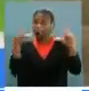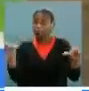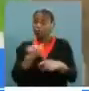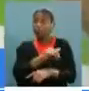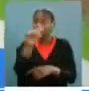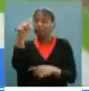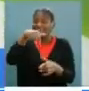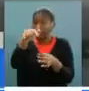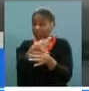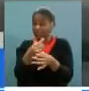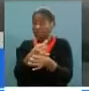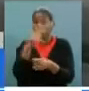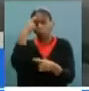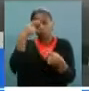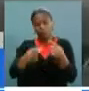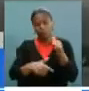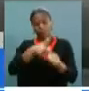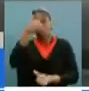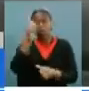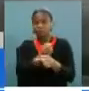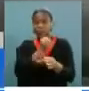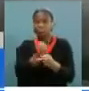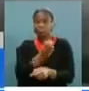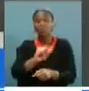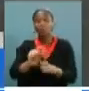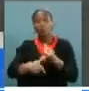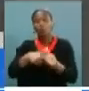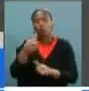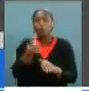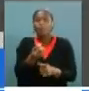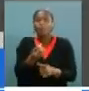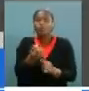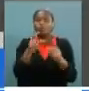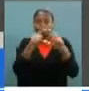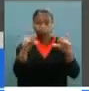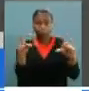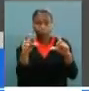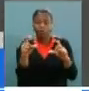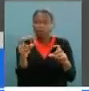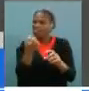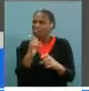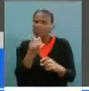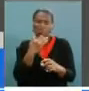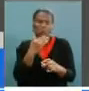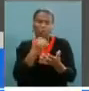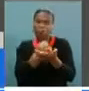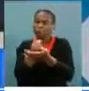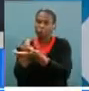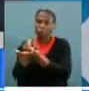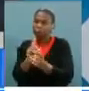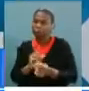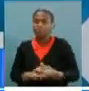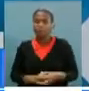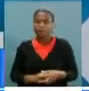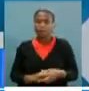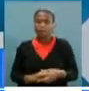das linhas domésticas. O objetivo é melhorar os serviços e adequar os preços das passagens sem recorrer a subsídios.